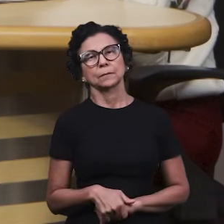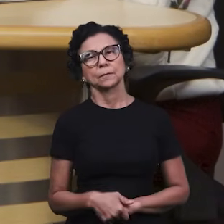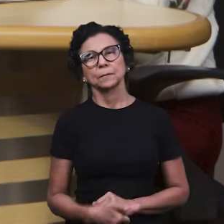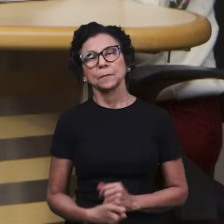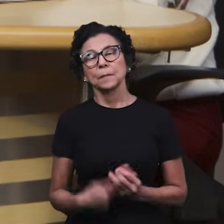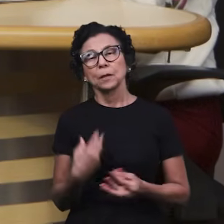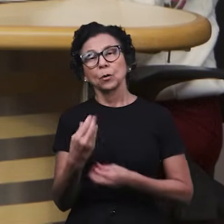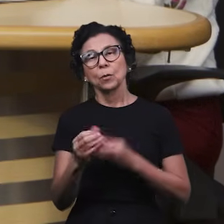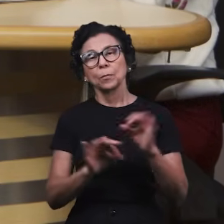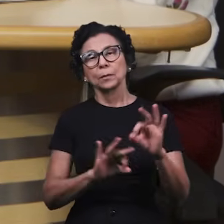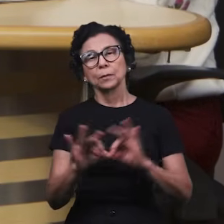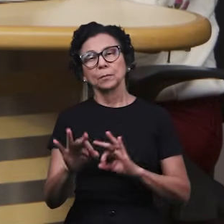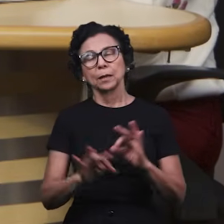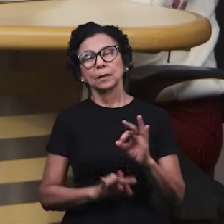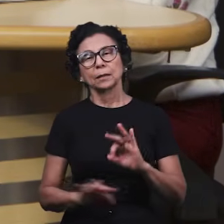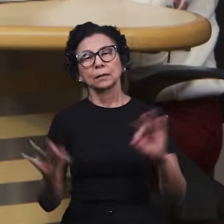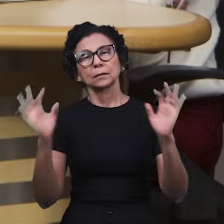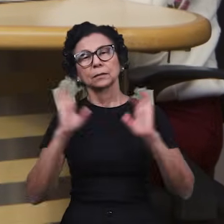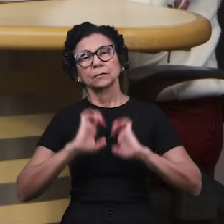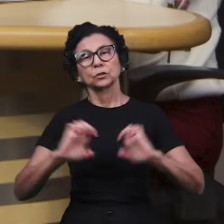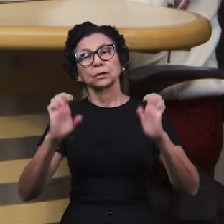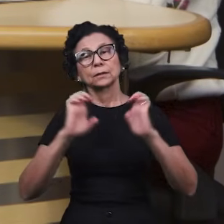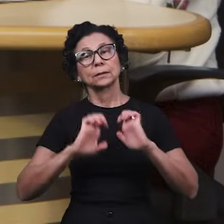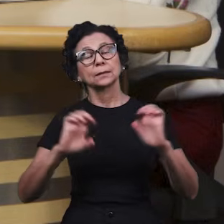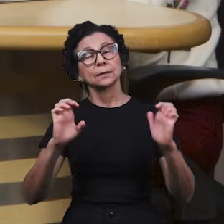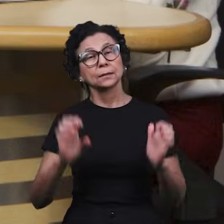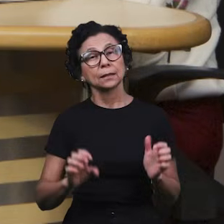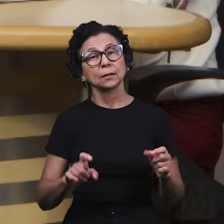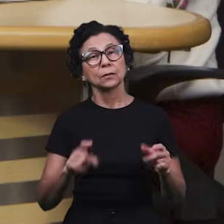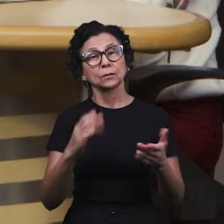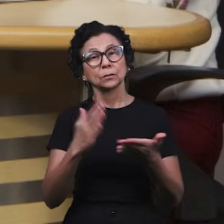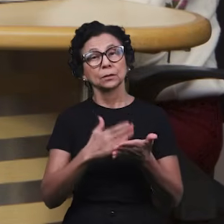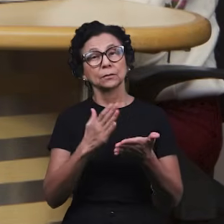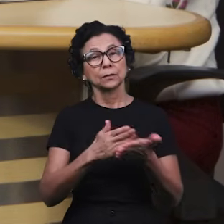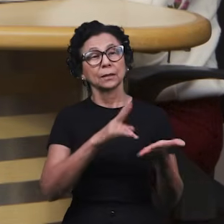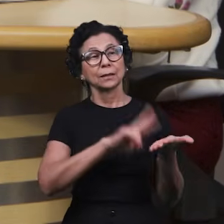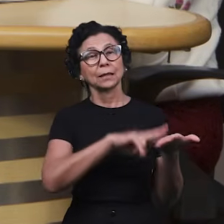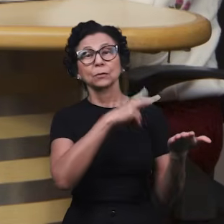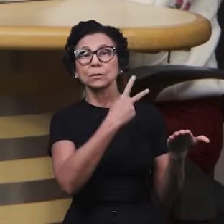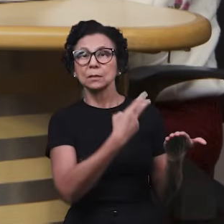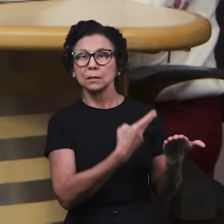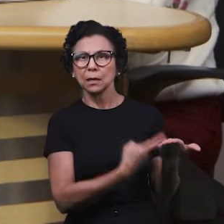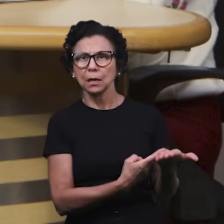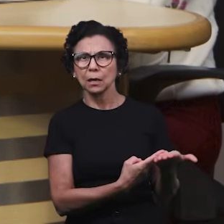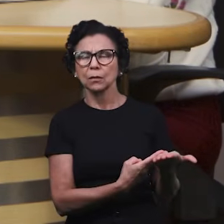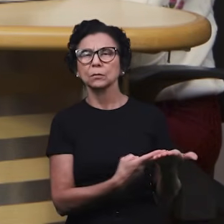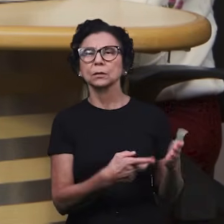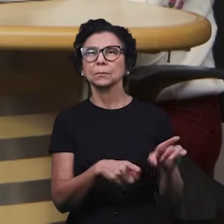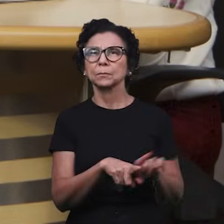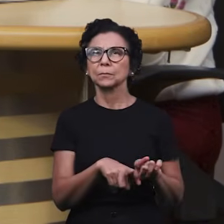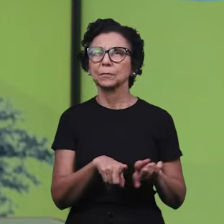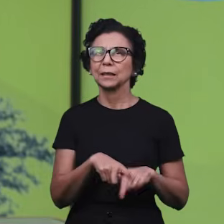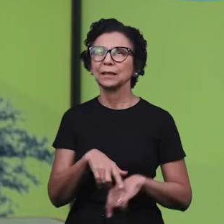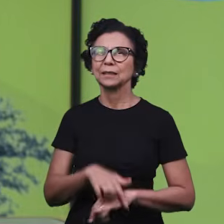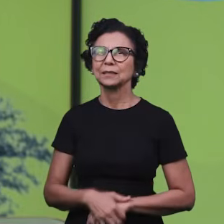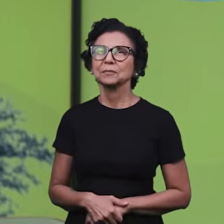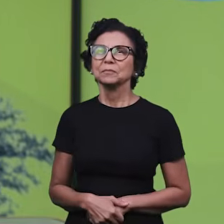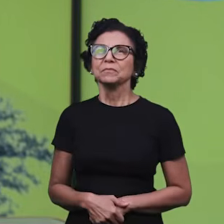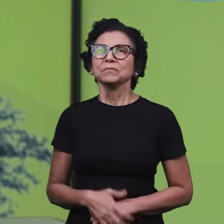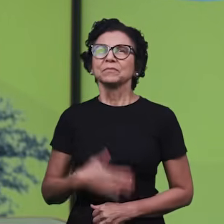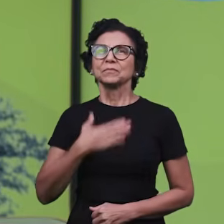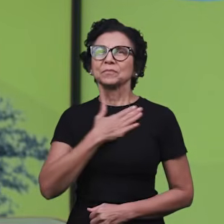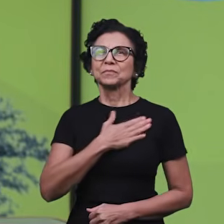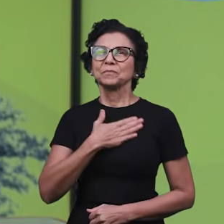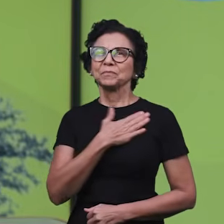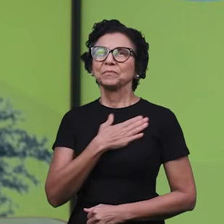missão, como que tem sido feito o uso evangelístico, uma alegria tê-la conosco. A alegria é minha de poder estar aqui com as